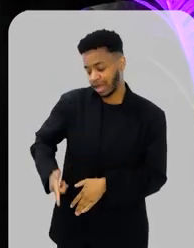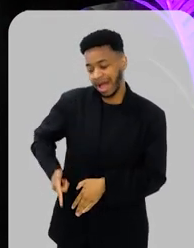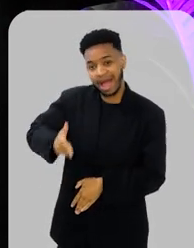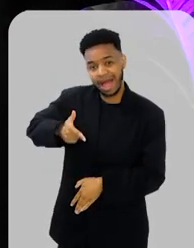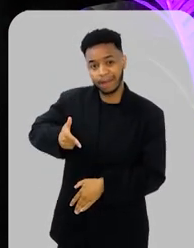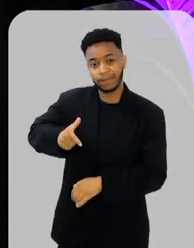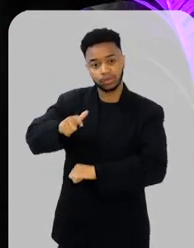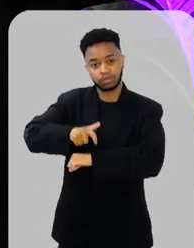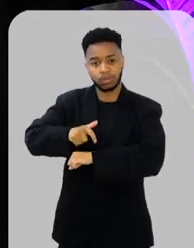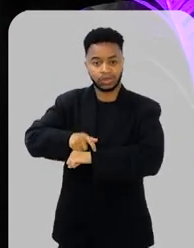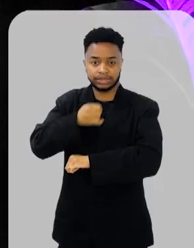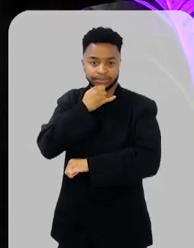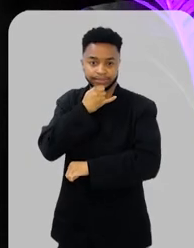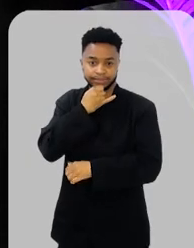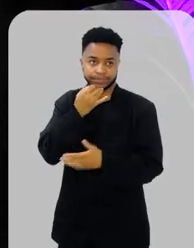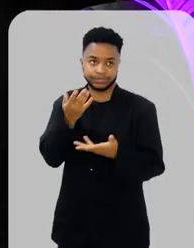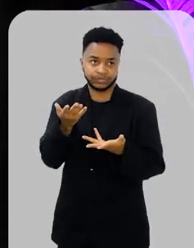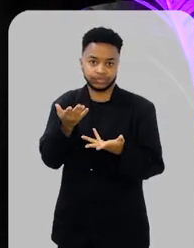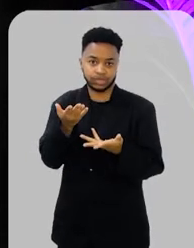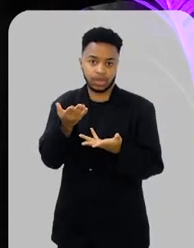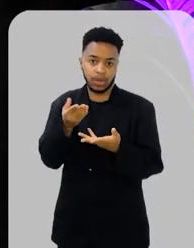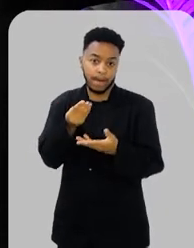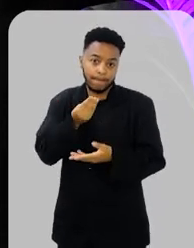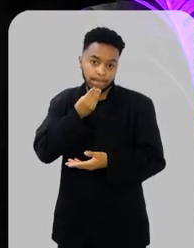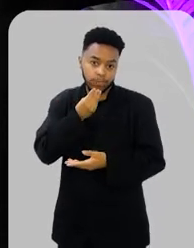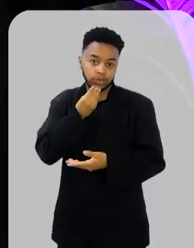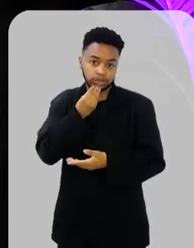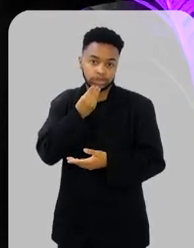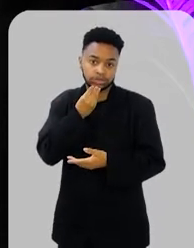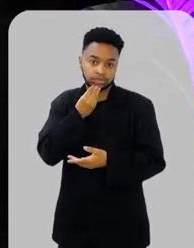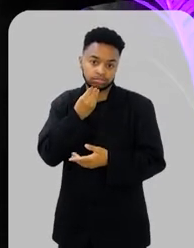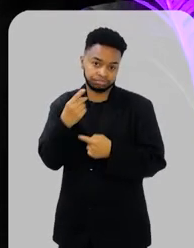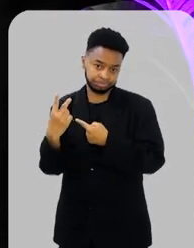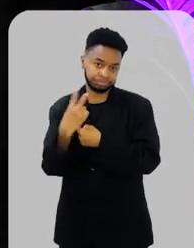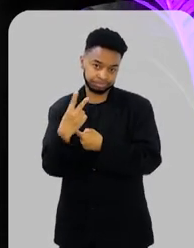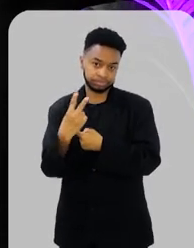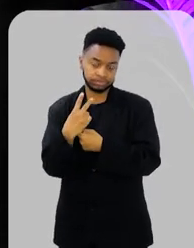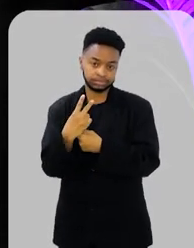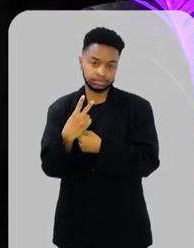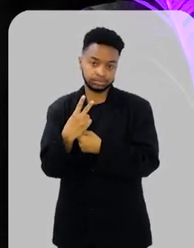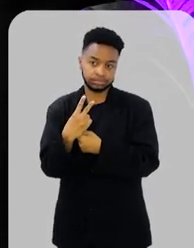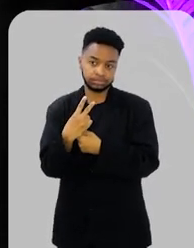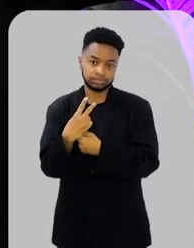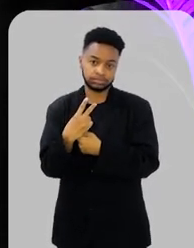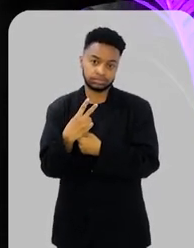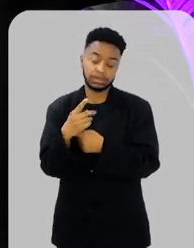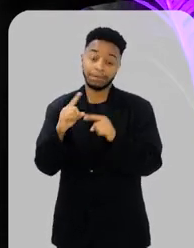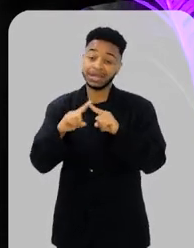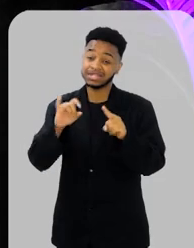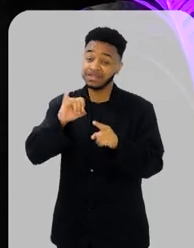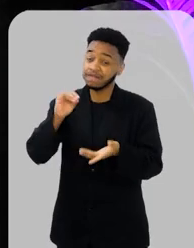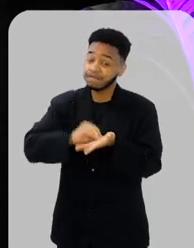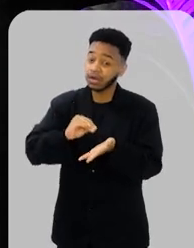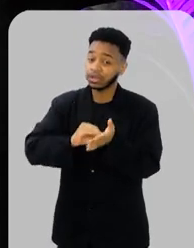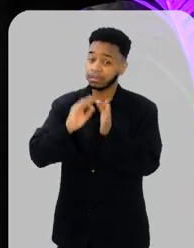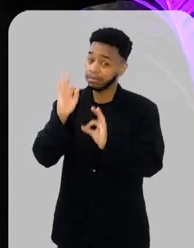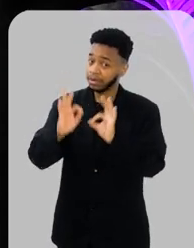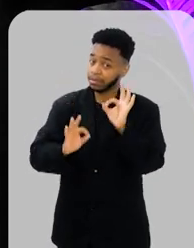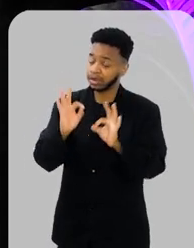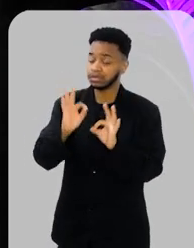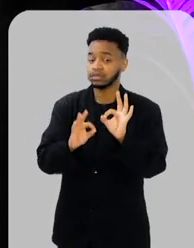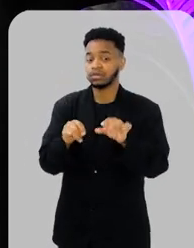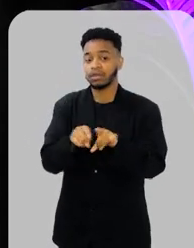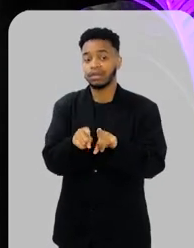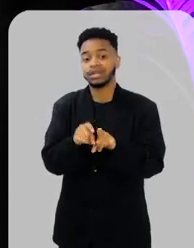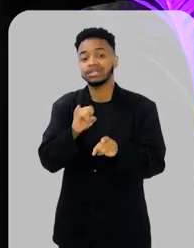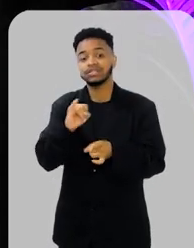armado diante de uma situação que você teria a legitimidade jurídica para utilizar a arma, sem uma preparação